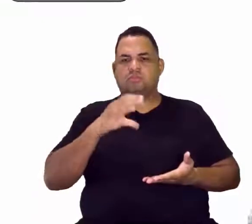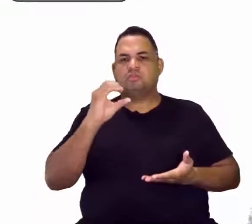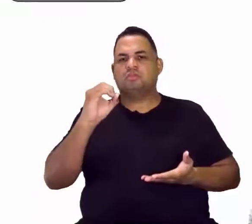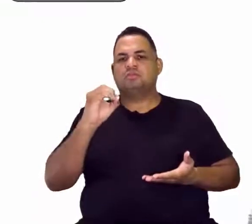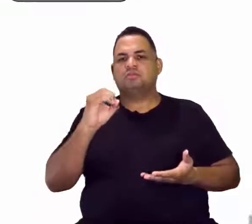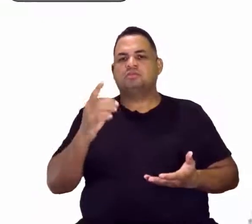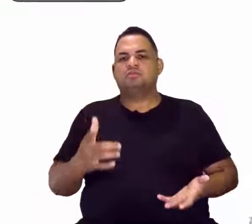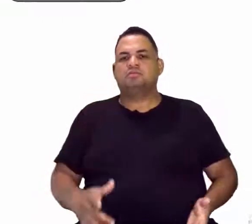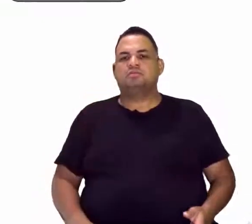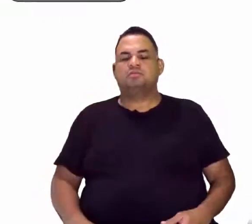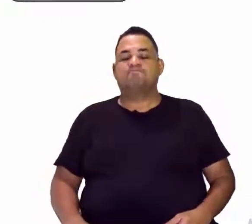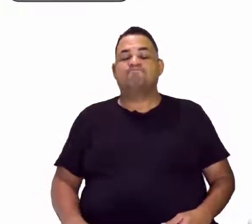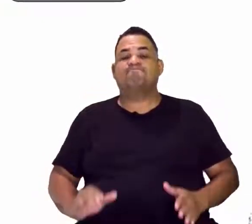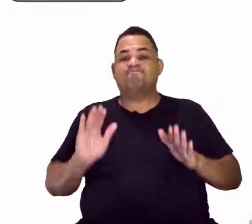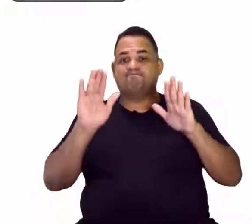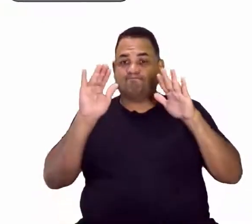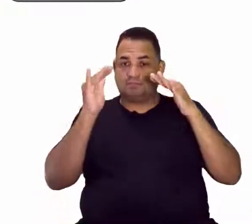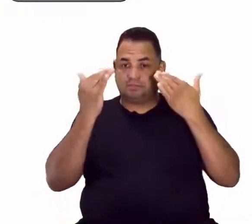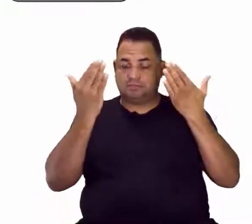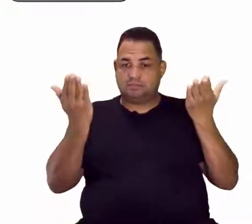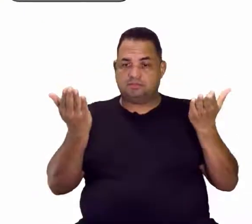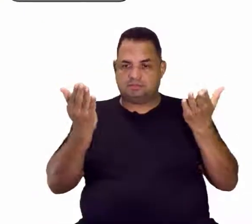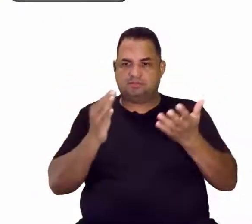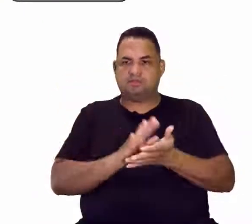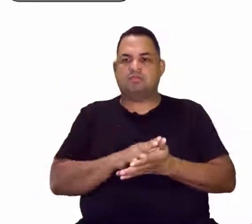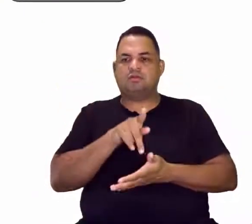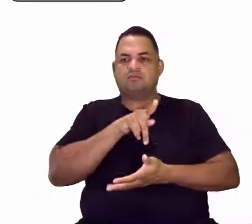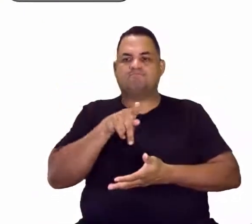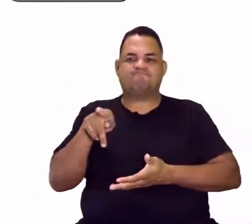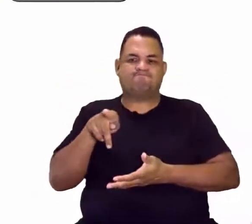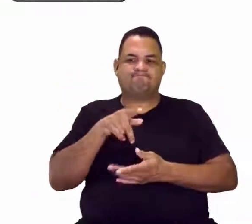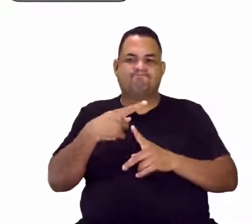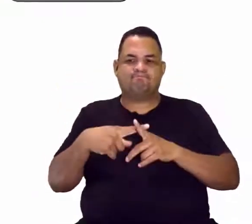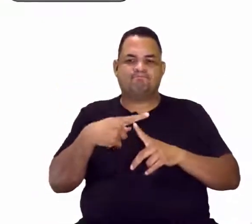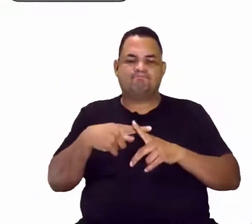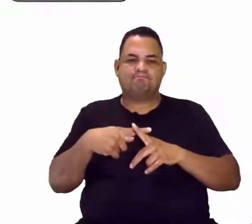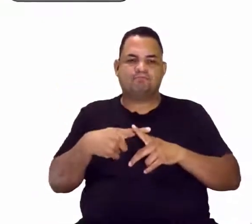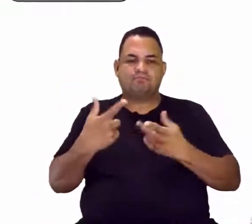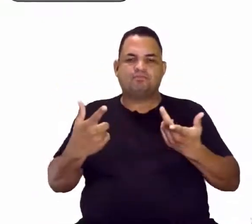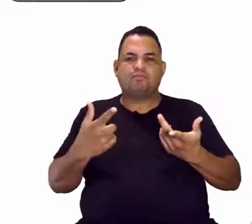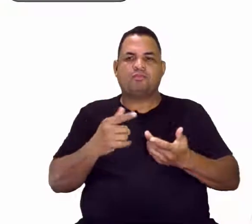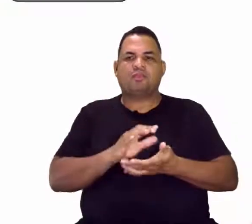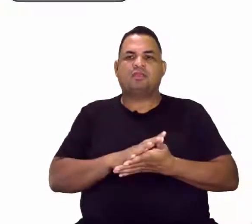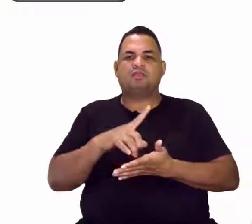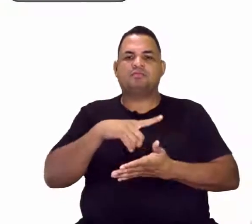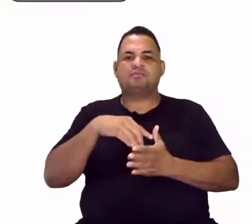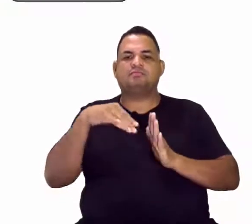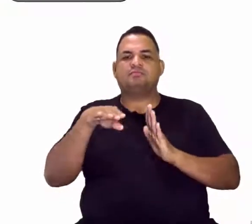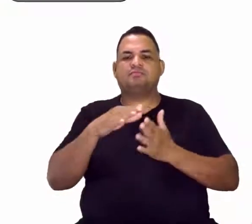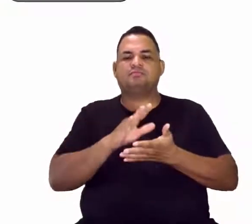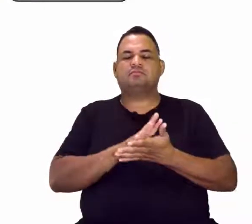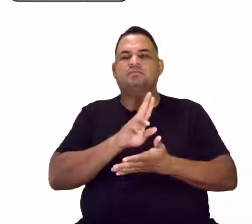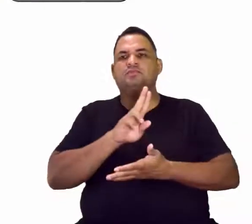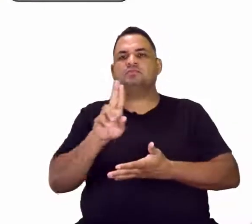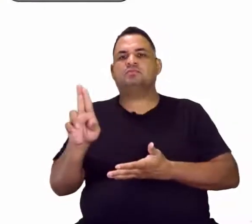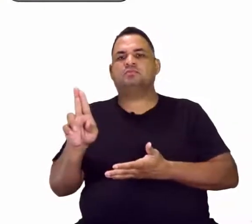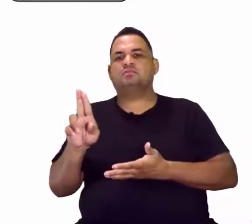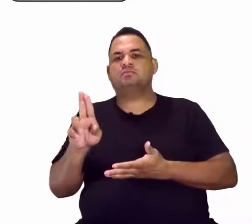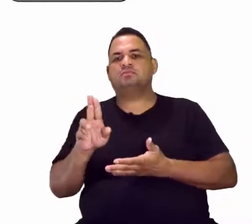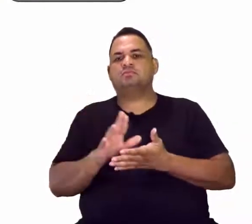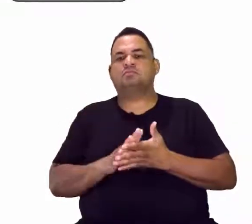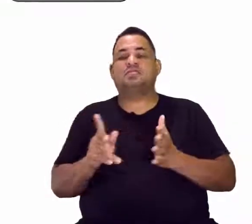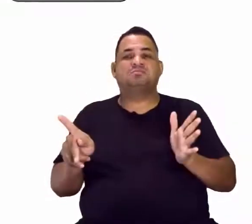Aí eu quero que você preste muita atenção aqui na teacher, porque eles têm uma nomenclatura